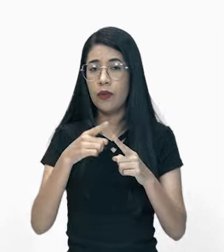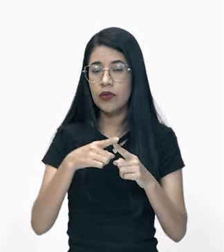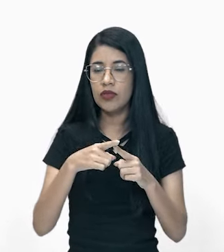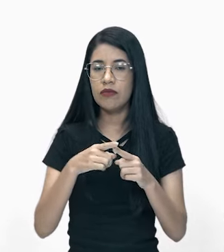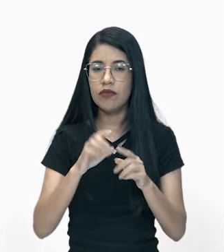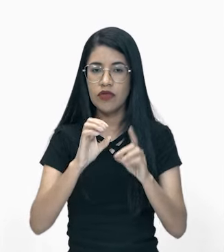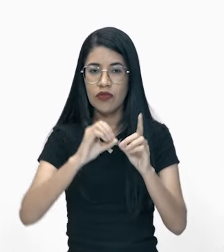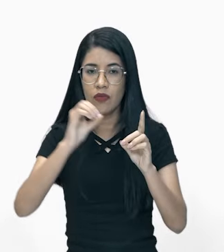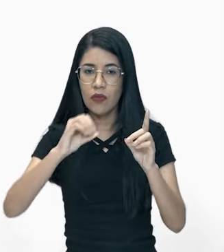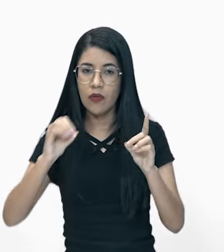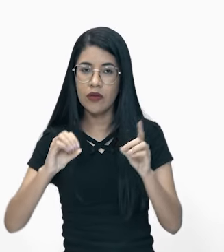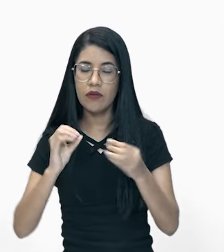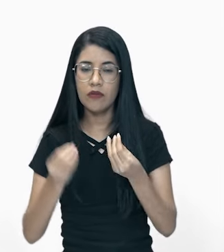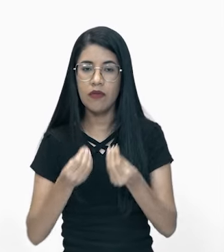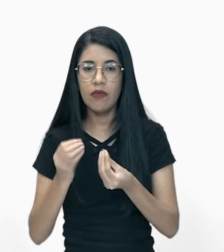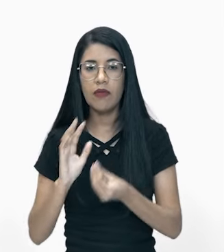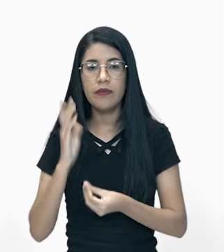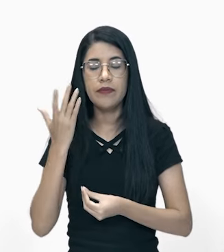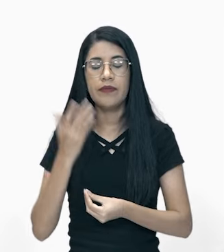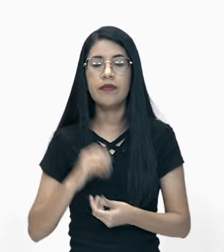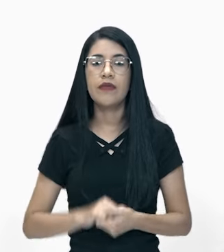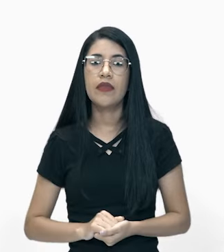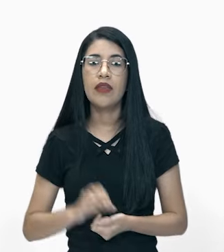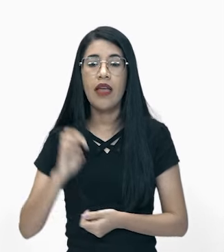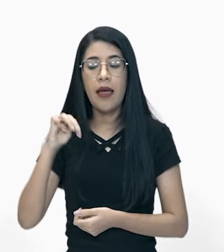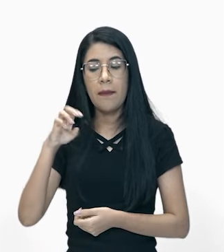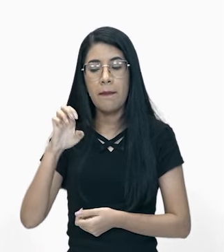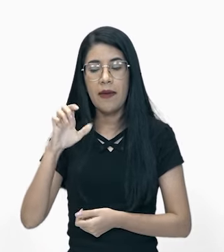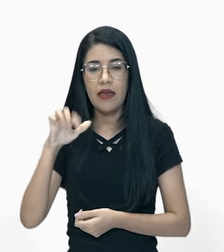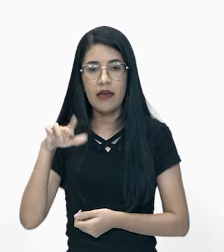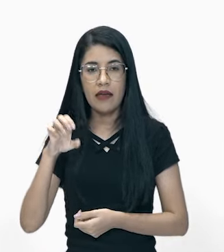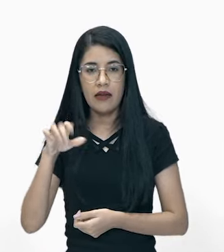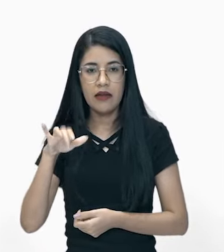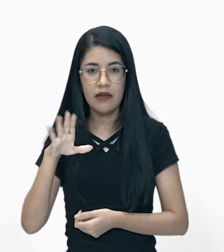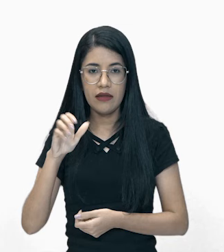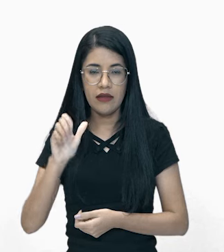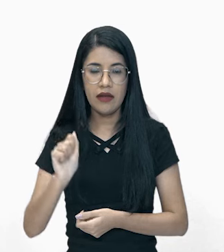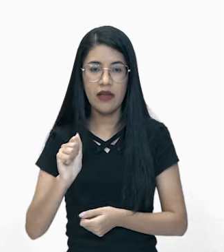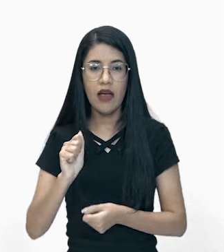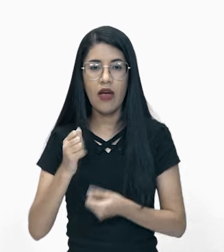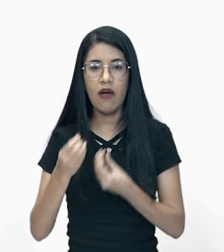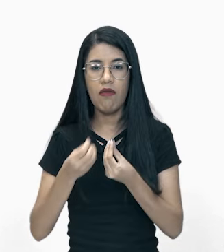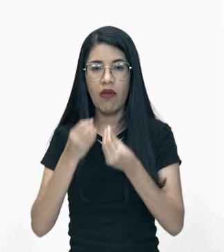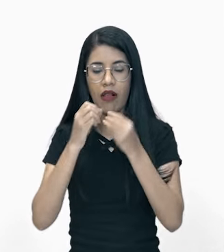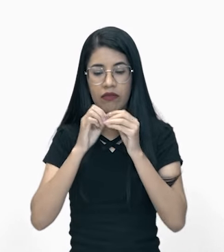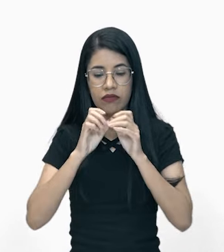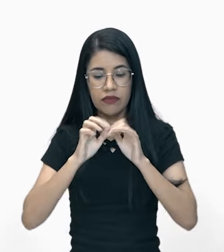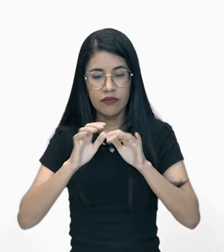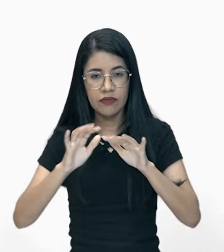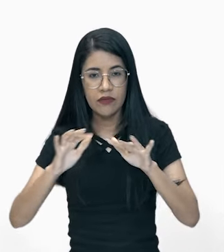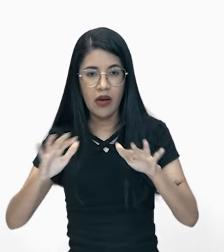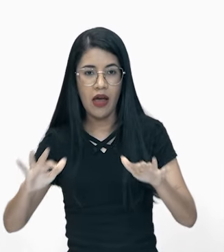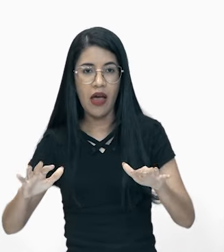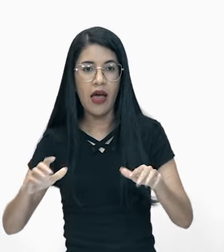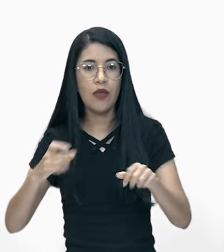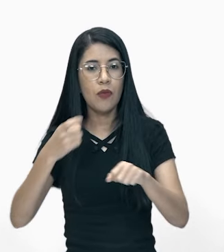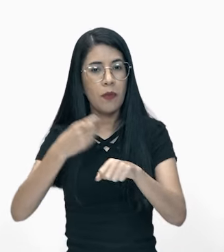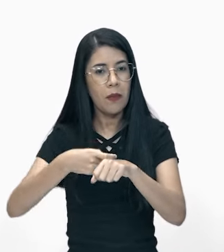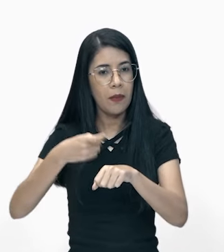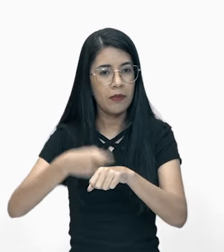ondas. As ondas mecânicas são ondas que se propagam somente em meios